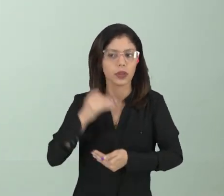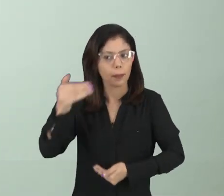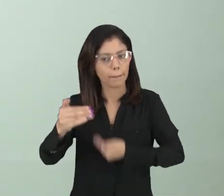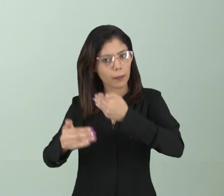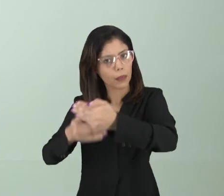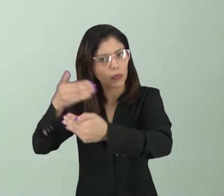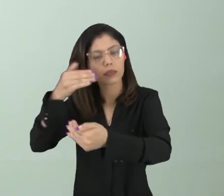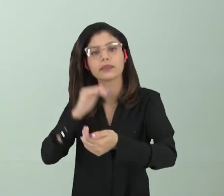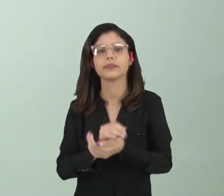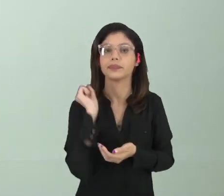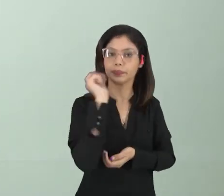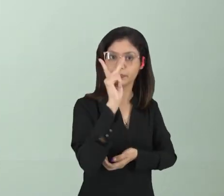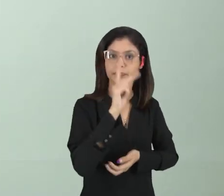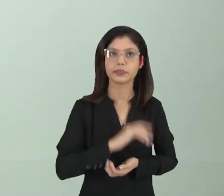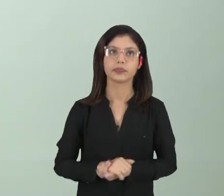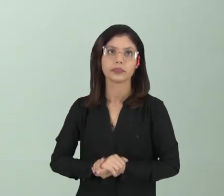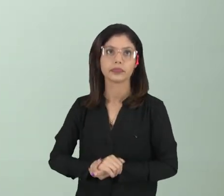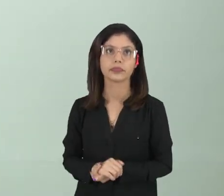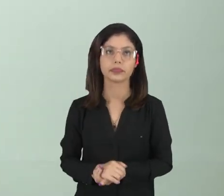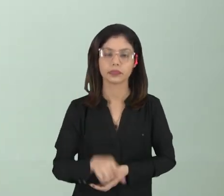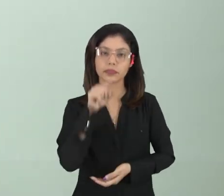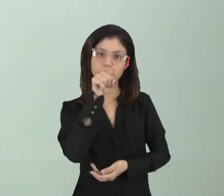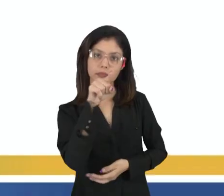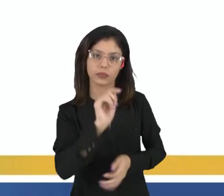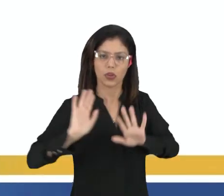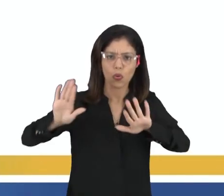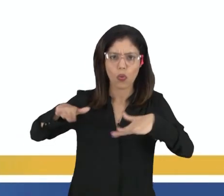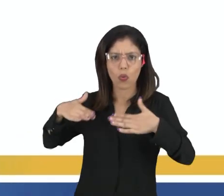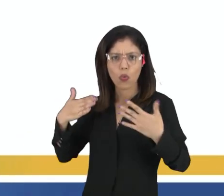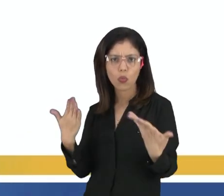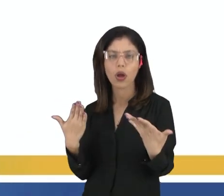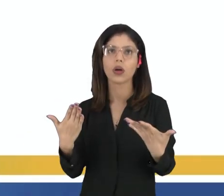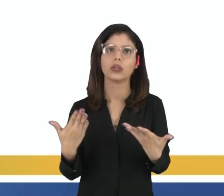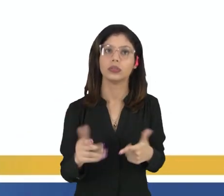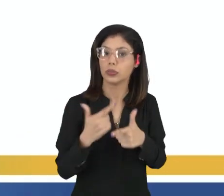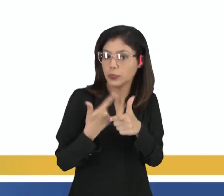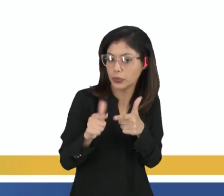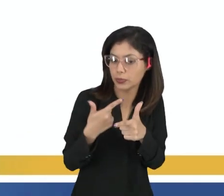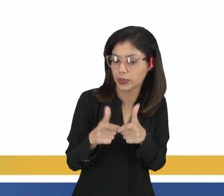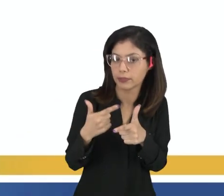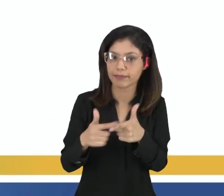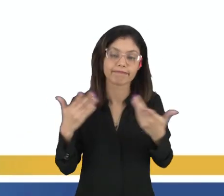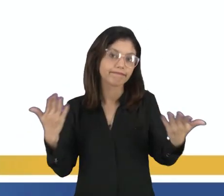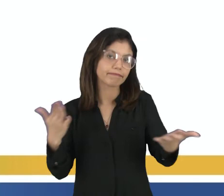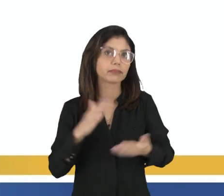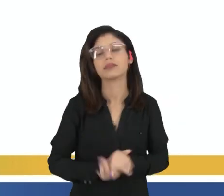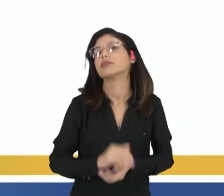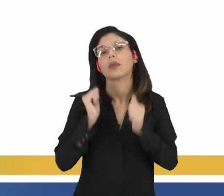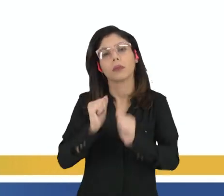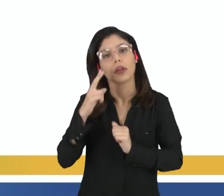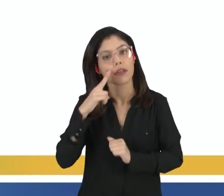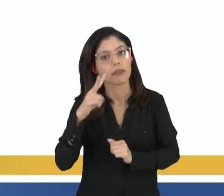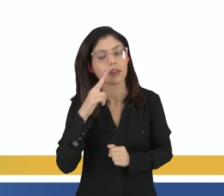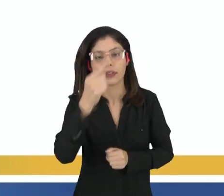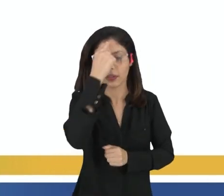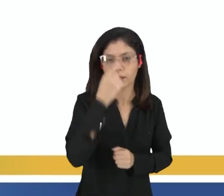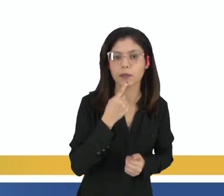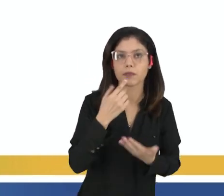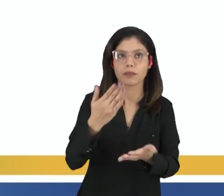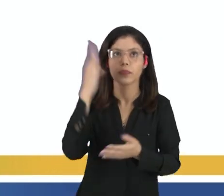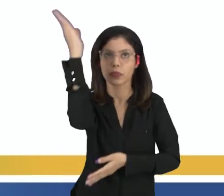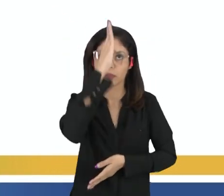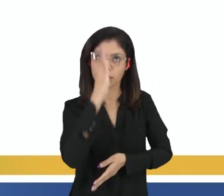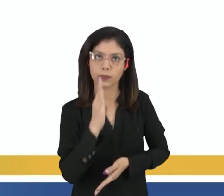próximas gerações, ok? E aí aqui, ó, quais são os prejuízos? Então, o que a gente pode estar vendo nessa imagem aqui, ó?